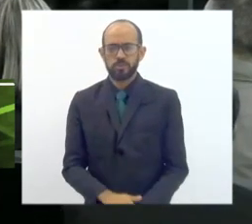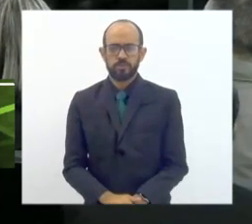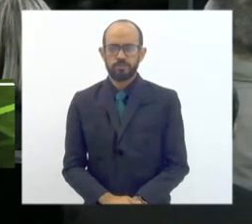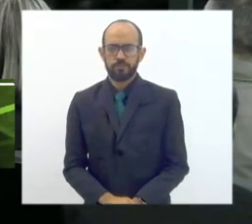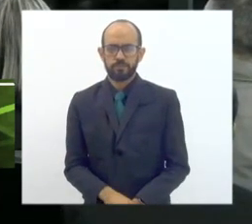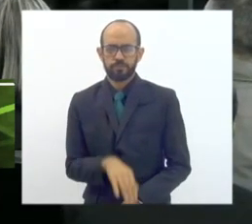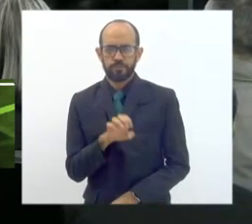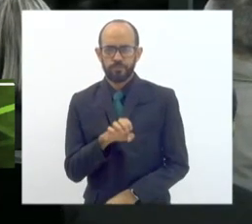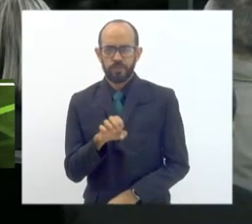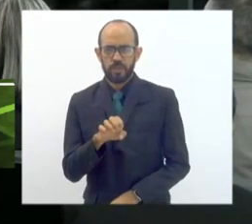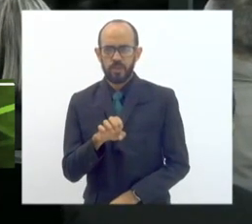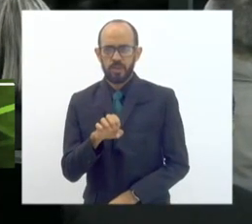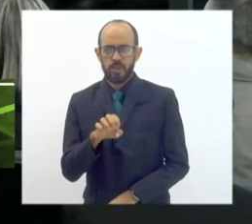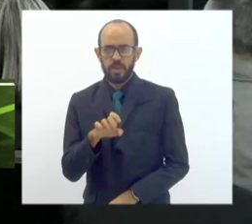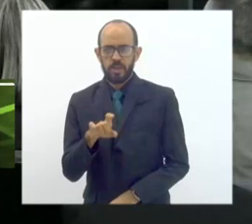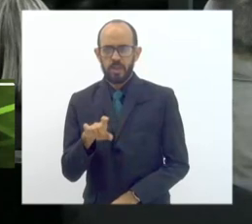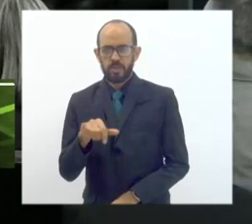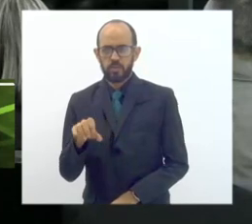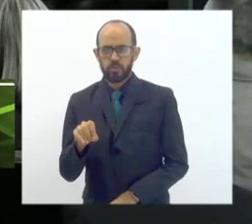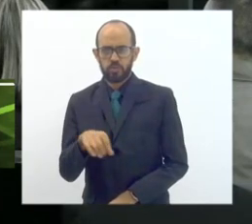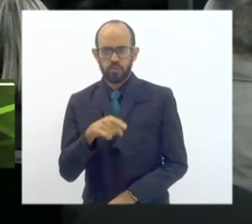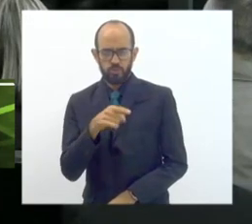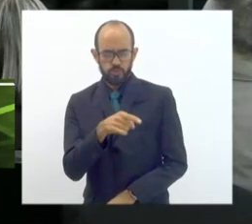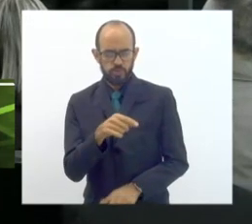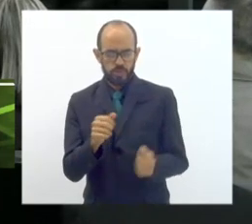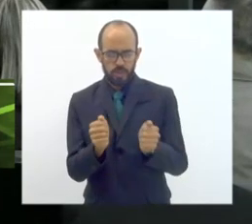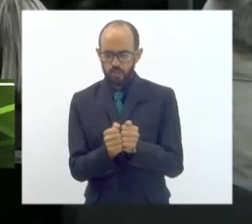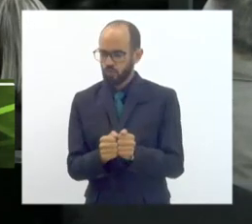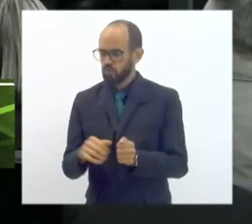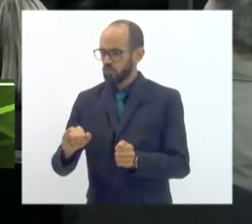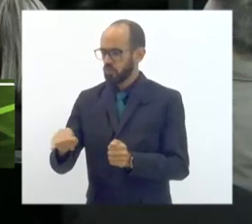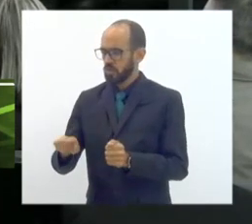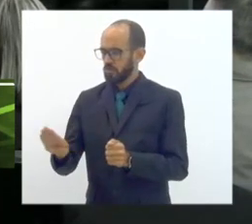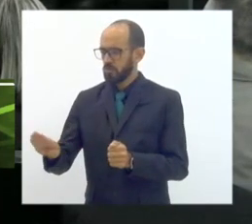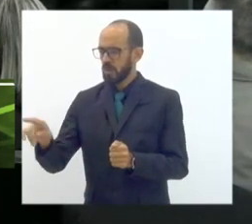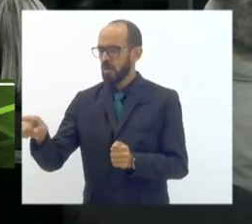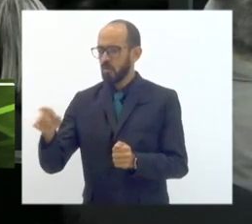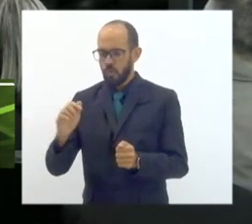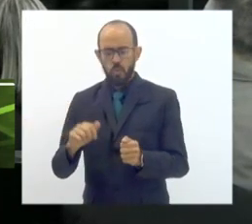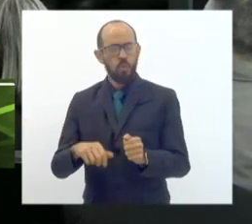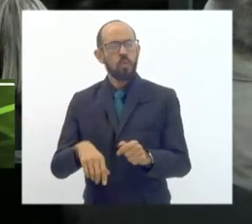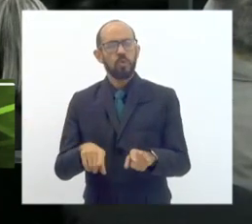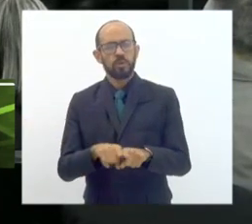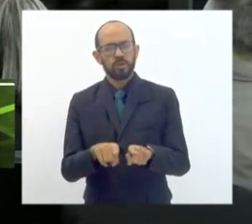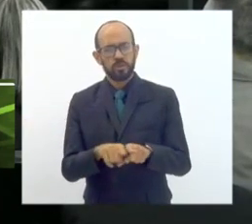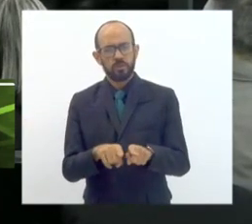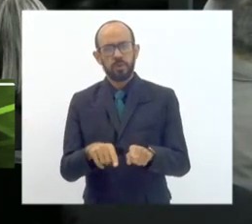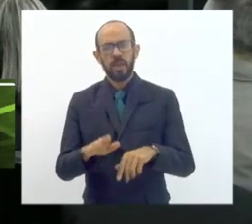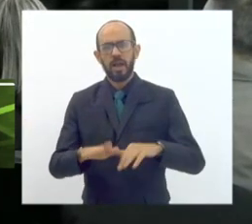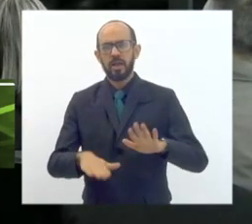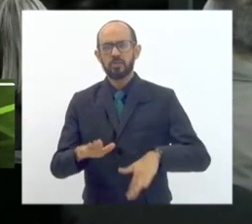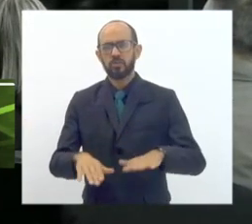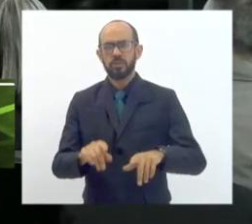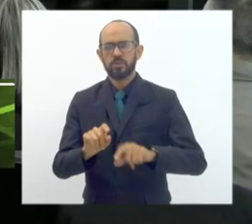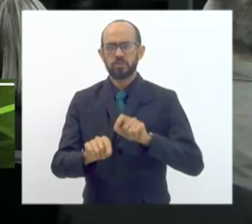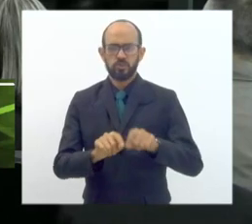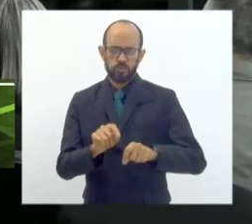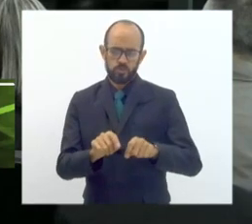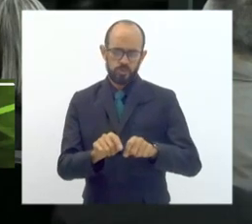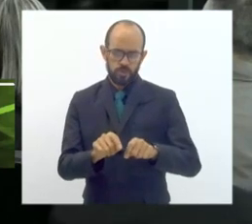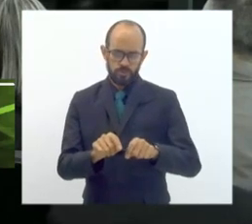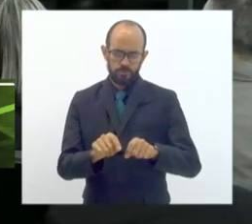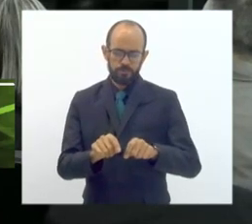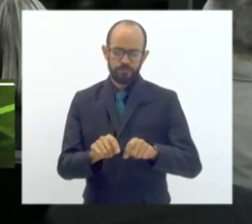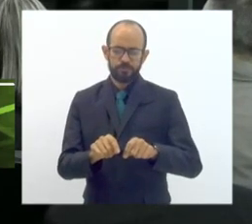Ézio, você está na frente junto com o Jair, junto com a equipe, e tem hora, secretário, que as coisas